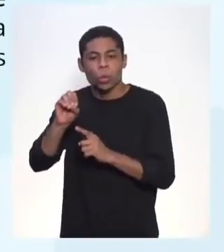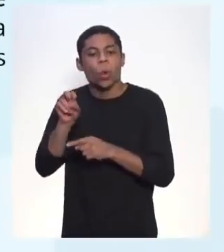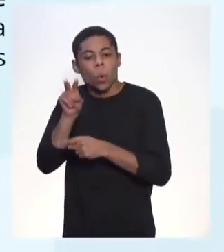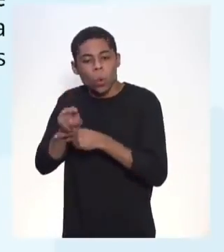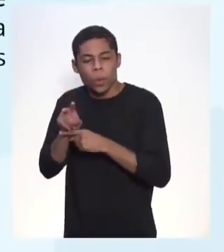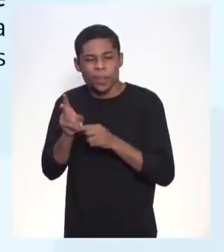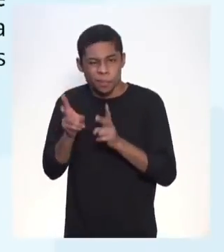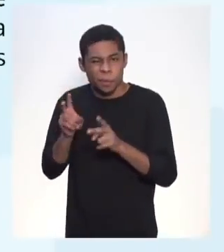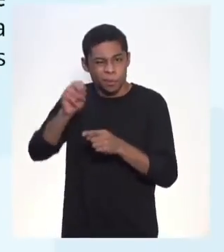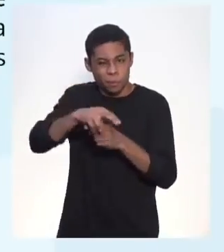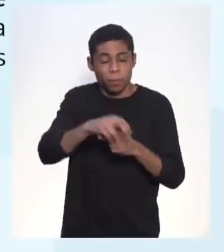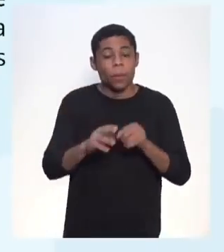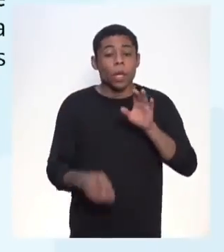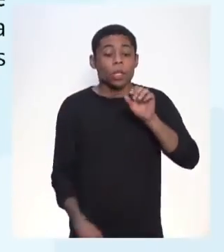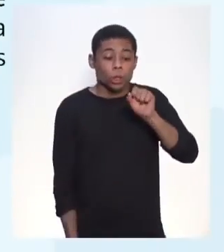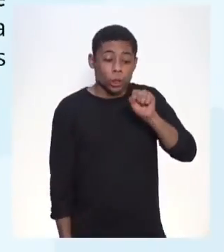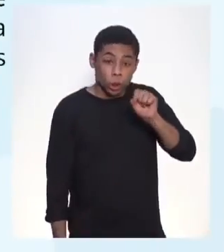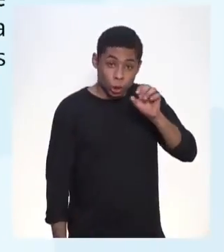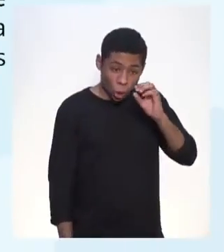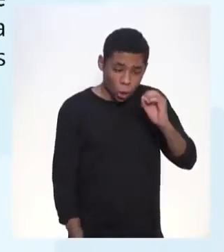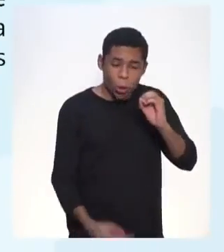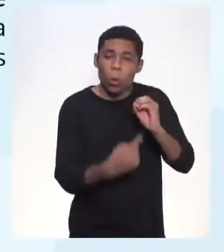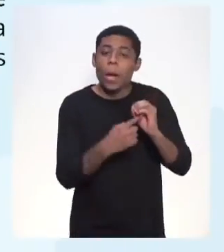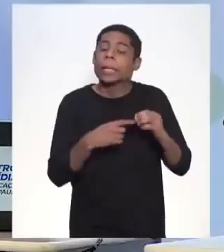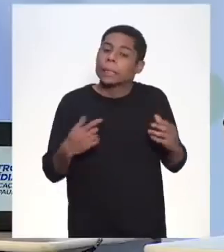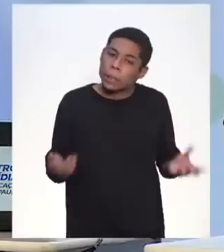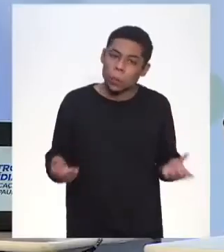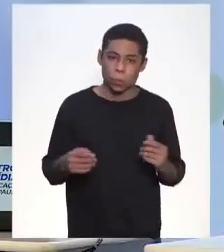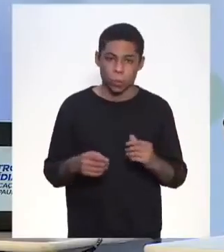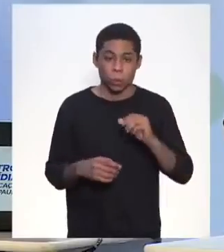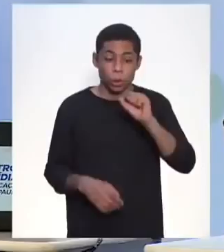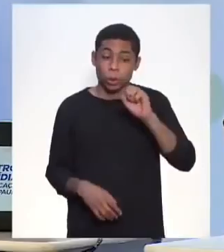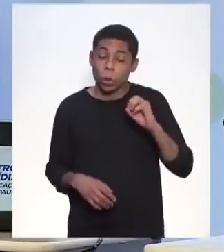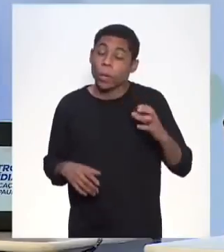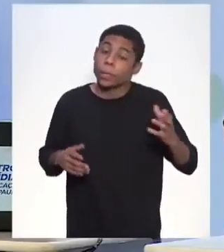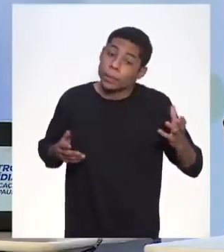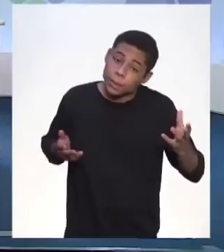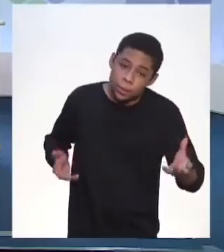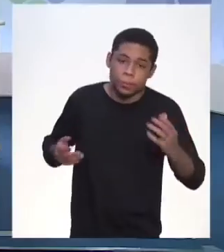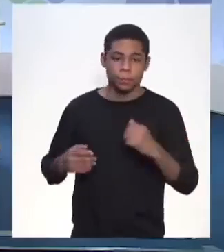it. Então, sente